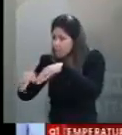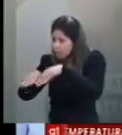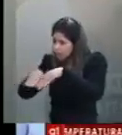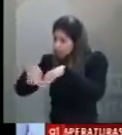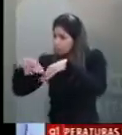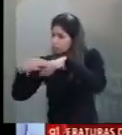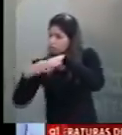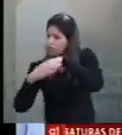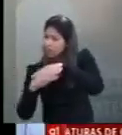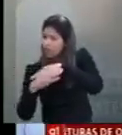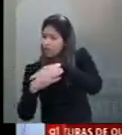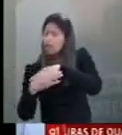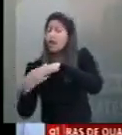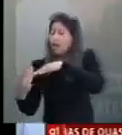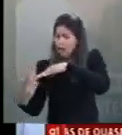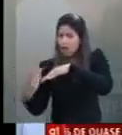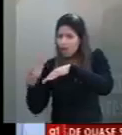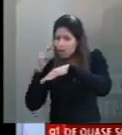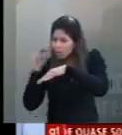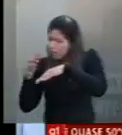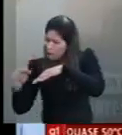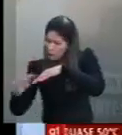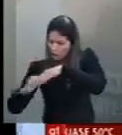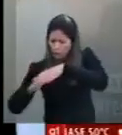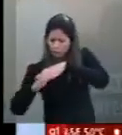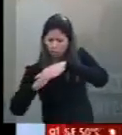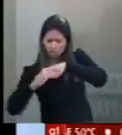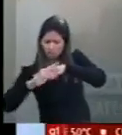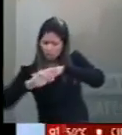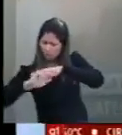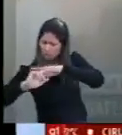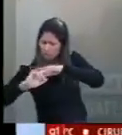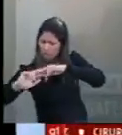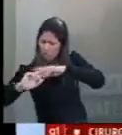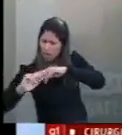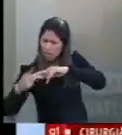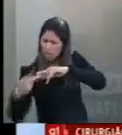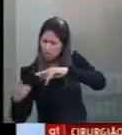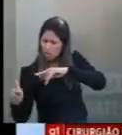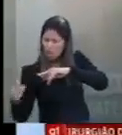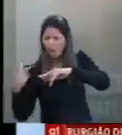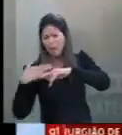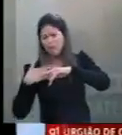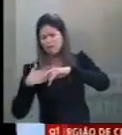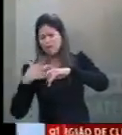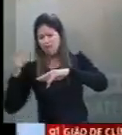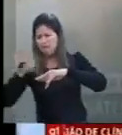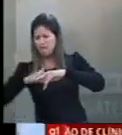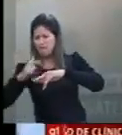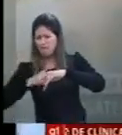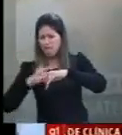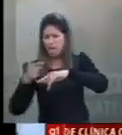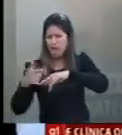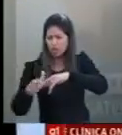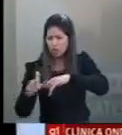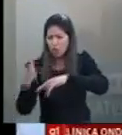aí disse: olhe como é diferente sua mão de minha mão. A minha é feia, a sua é branca.